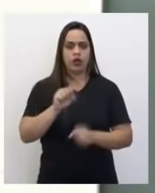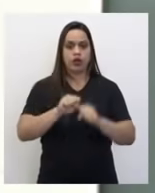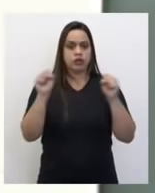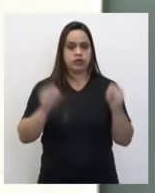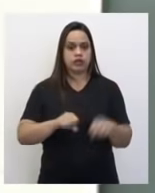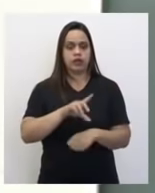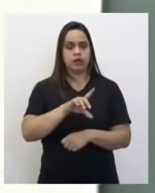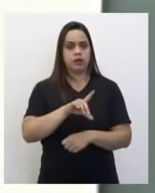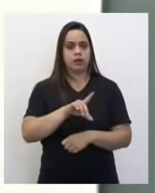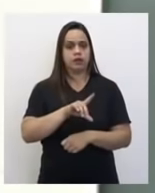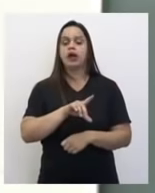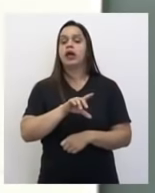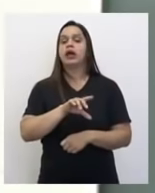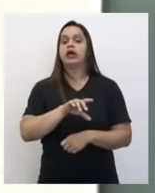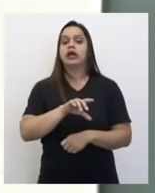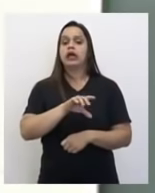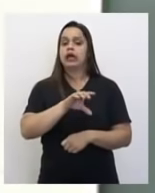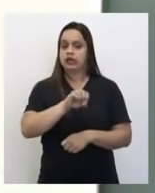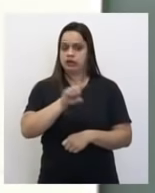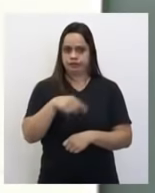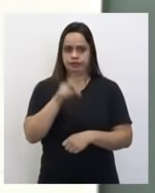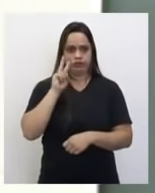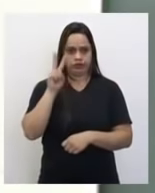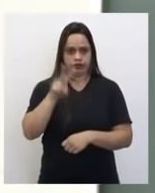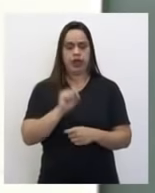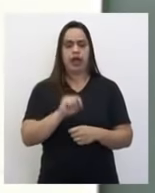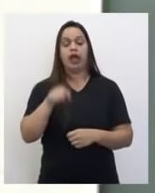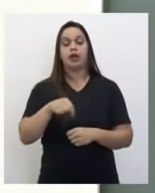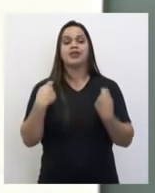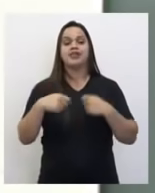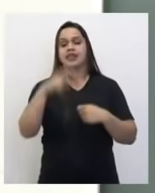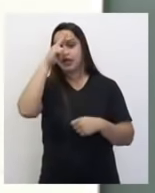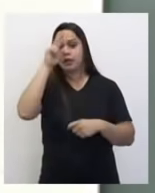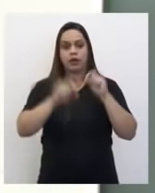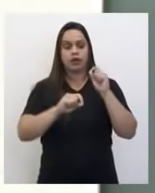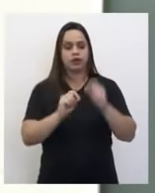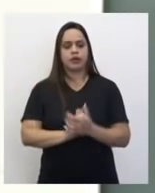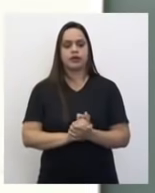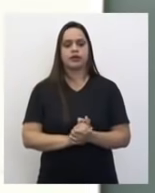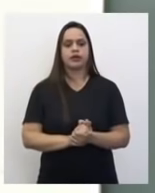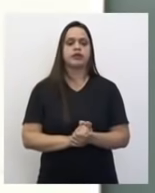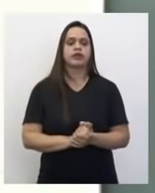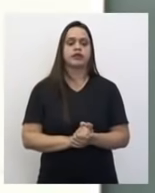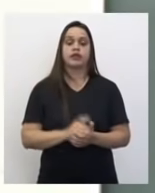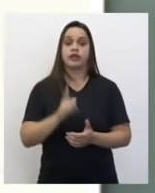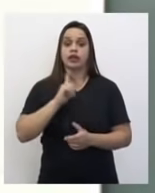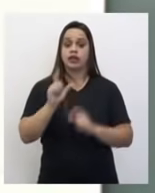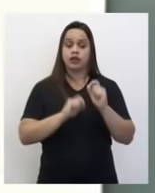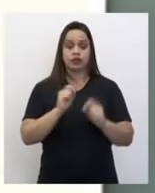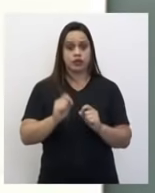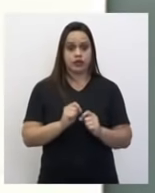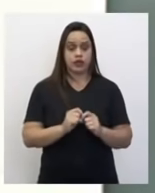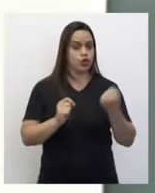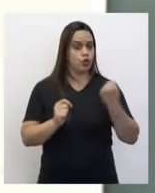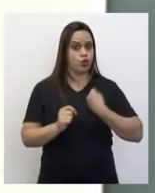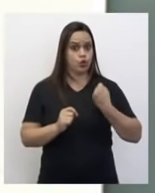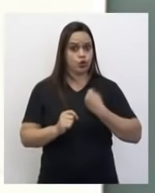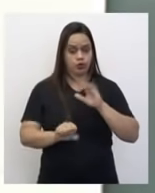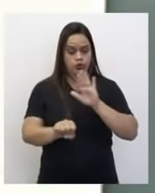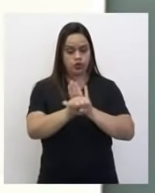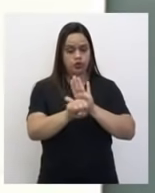quando a gente fala do número decimal, a gente tem que lembrar que ele vai ter ali, ó, algarismos completamente